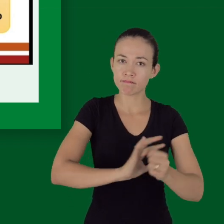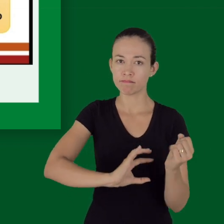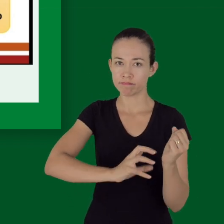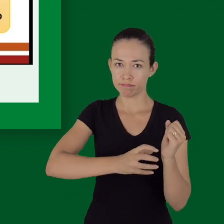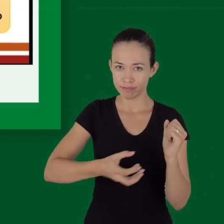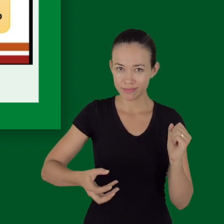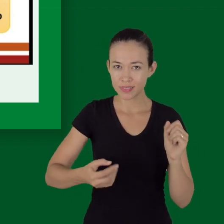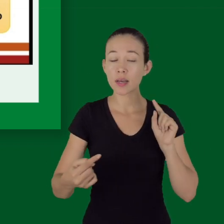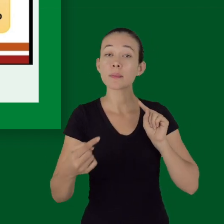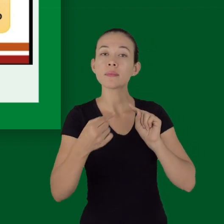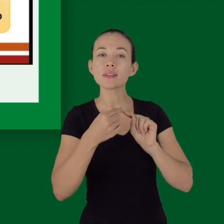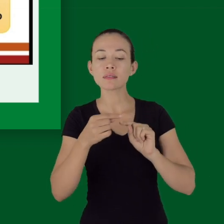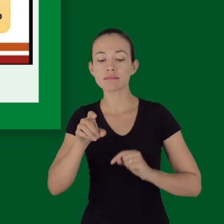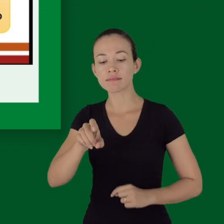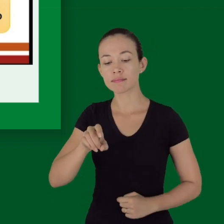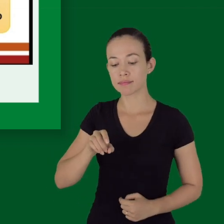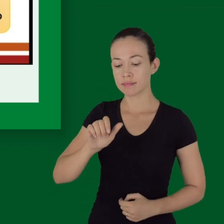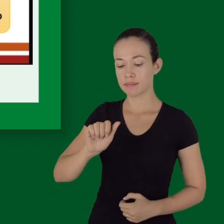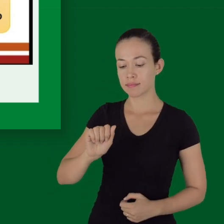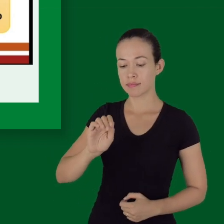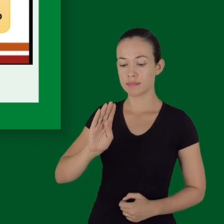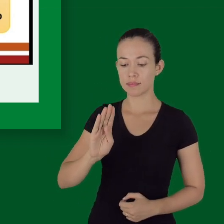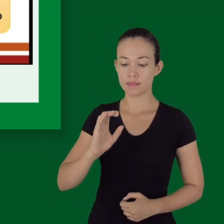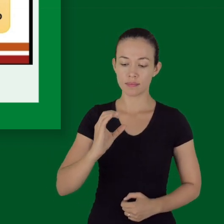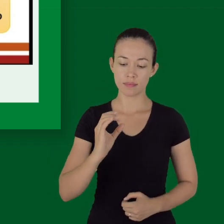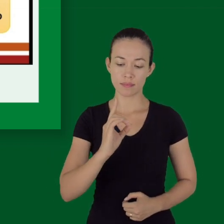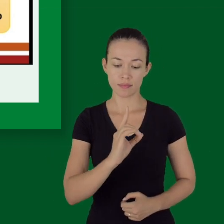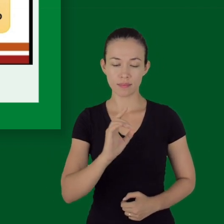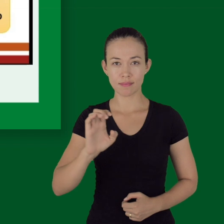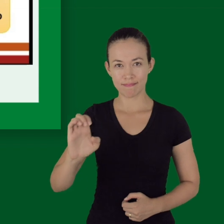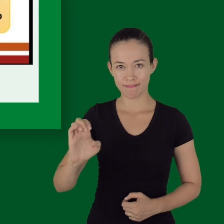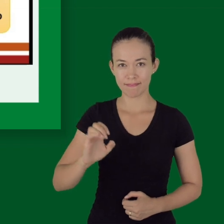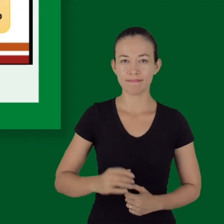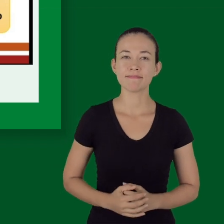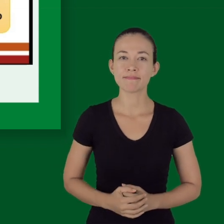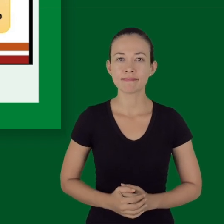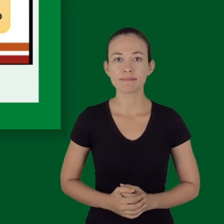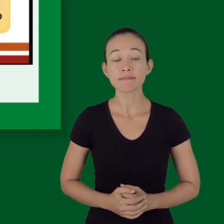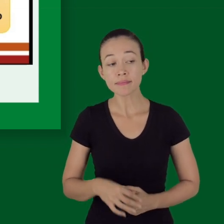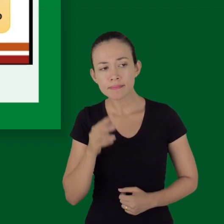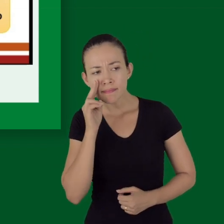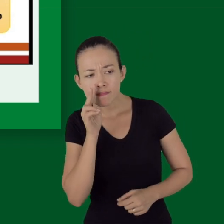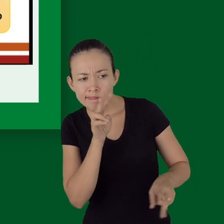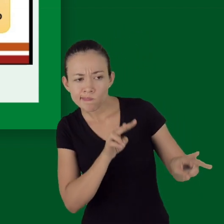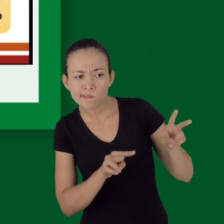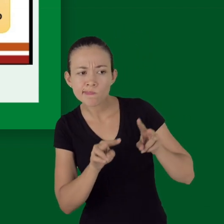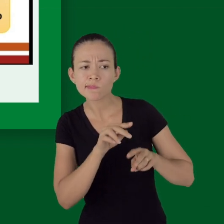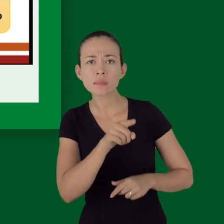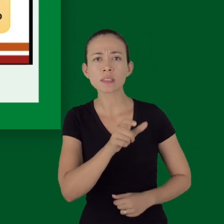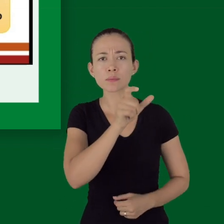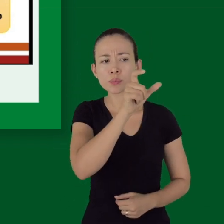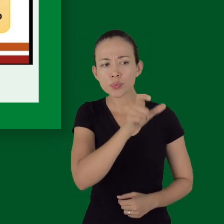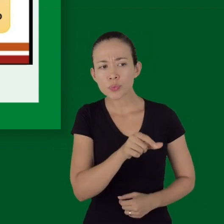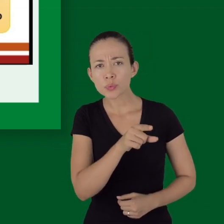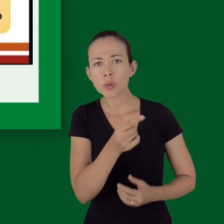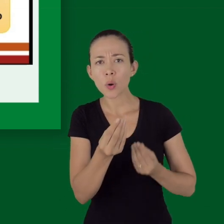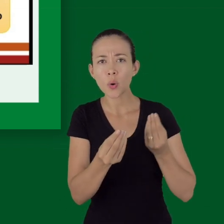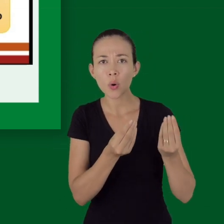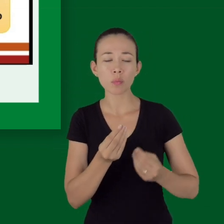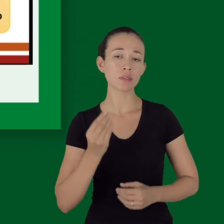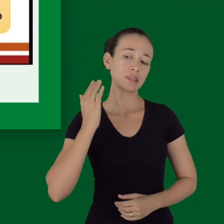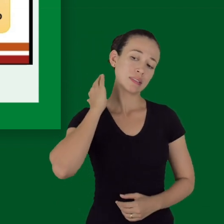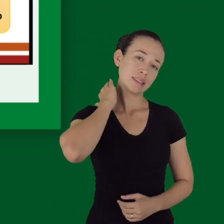uma valorização em relação a alguns aspectos. Então, no momento que eu abordo esse protejo,